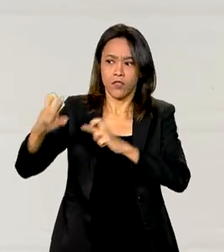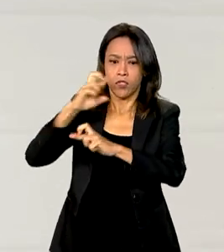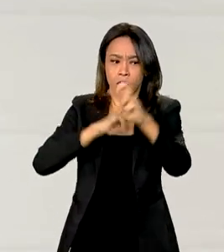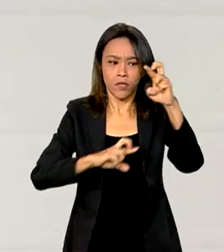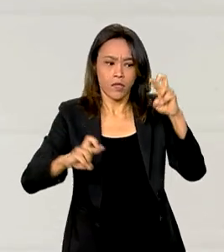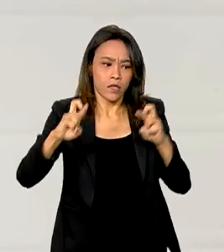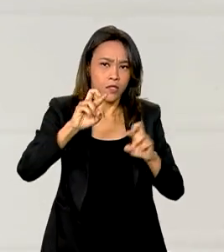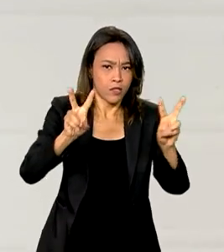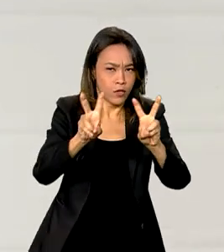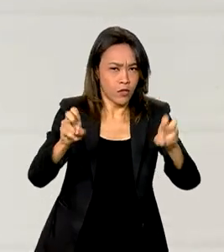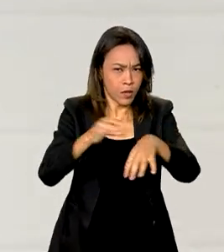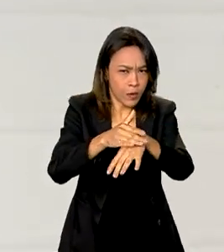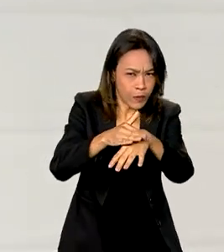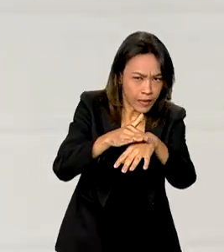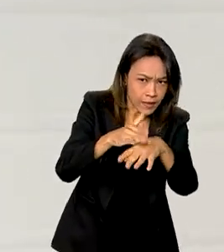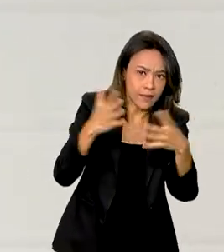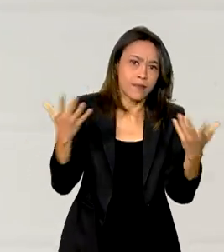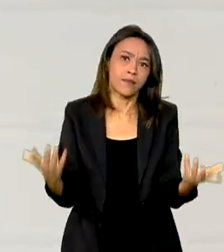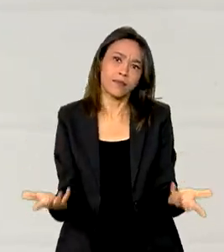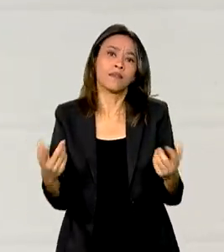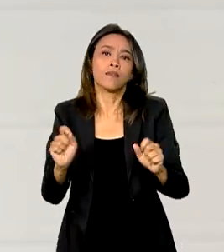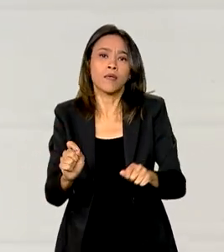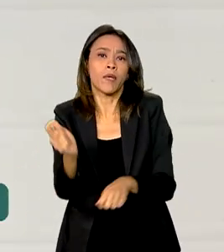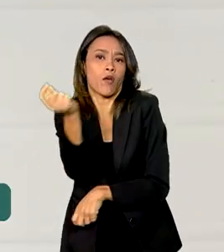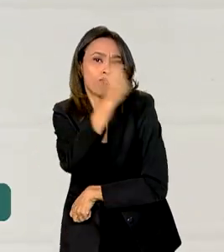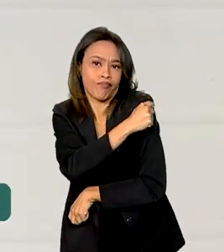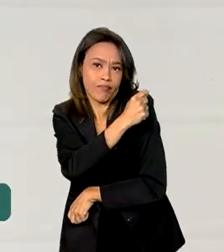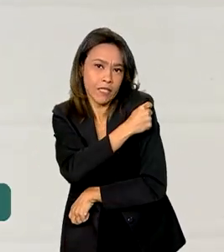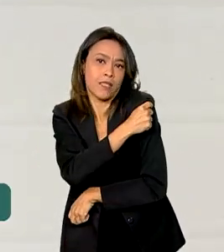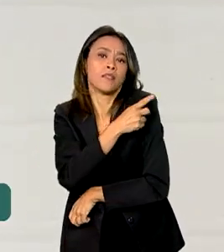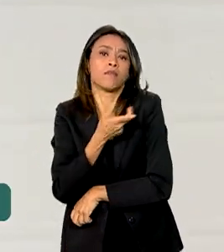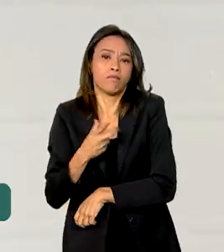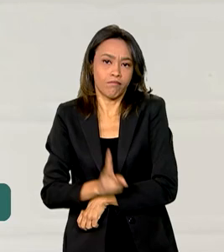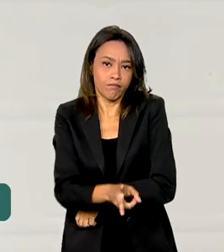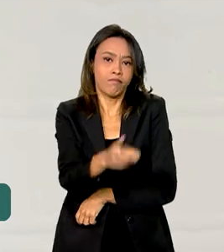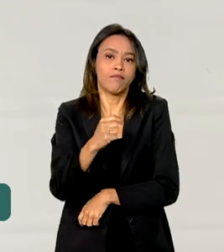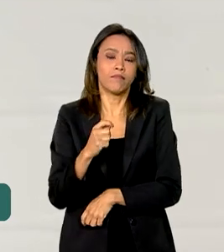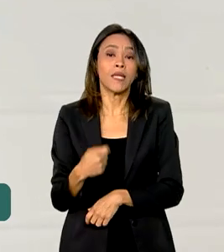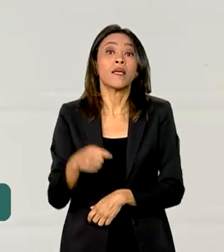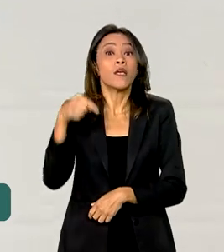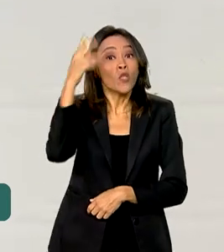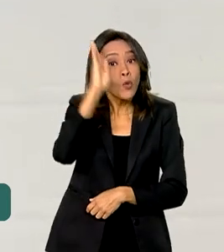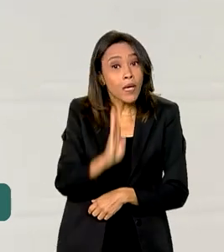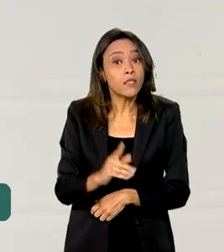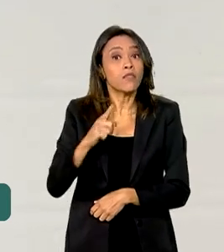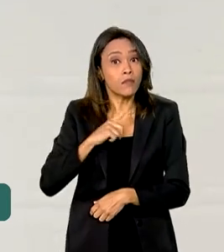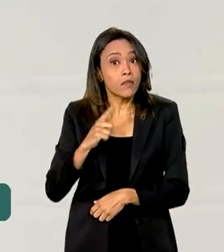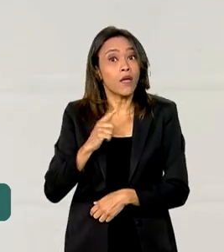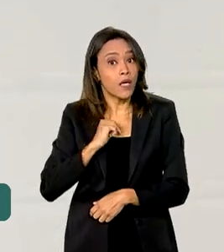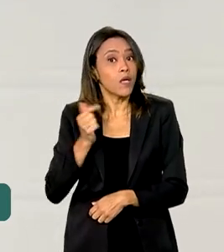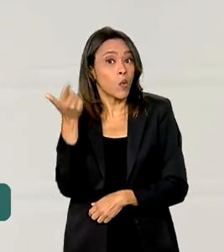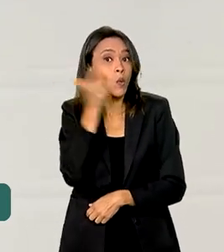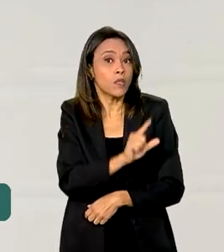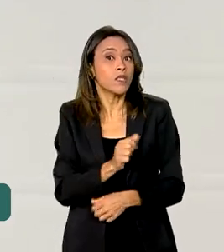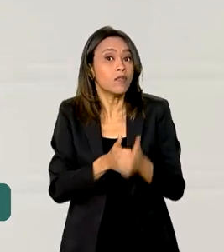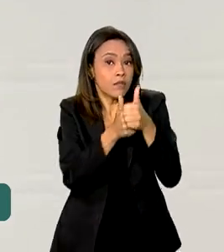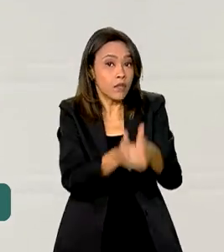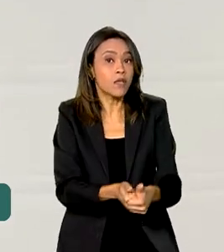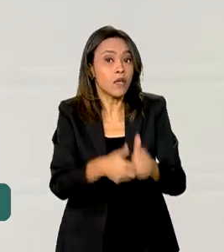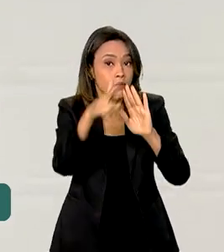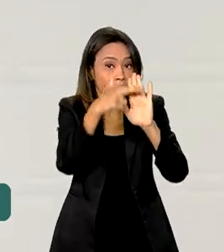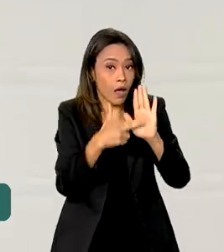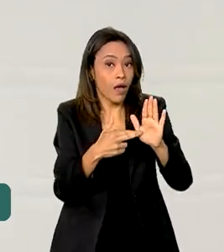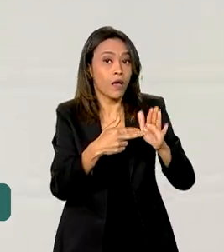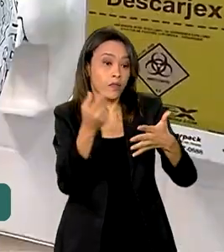epidemiológica, laboratorial e imunizações. O Brasil vem desenvolvendo várias atividades nesses eixos temáticos para cumprir os critérios e obter